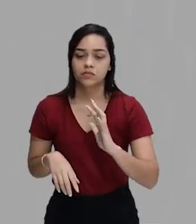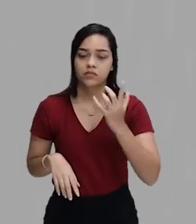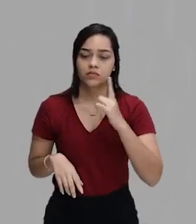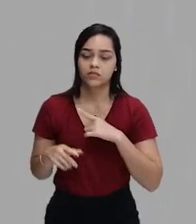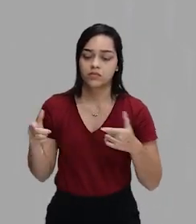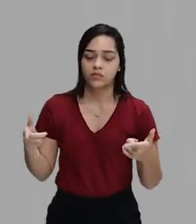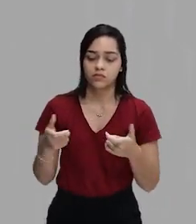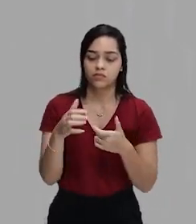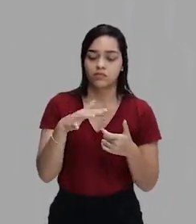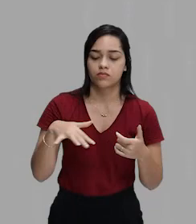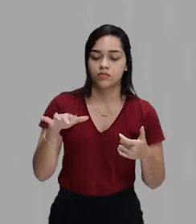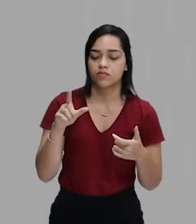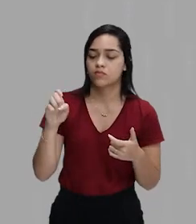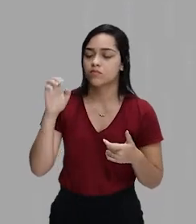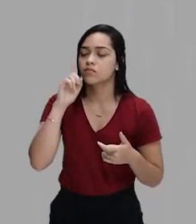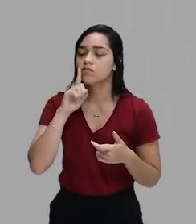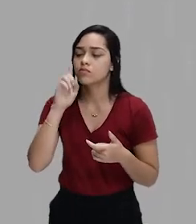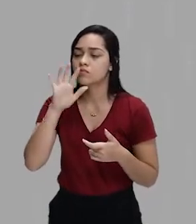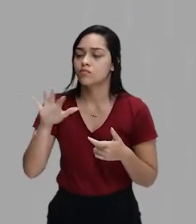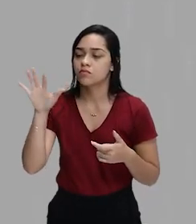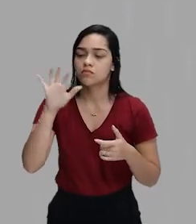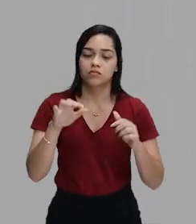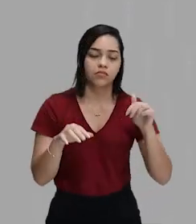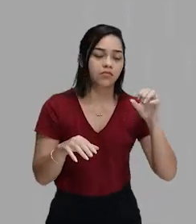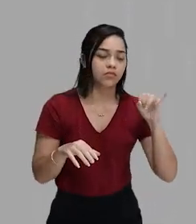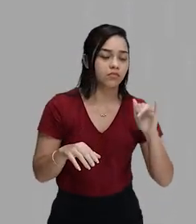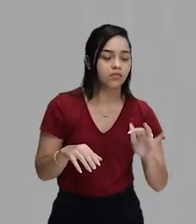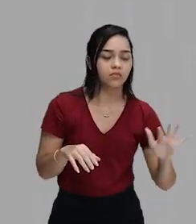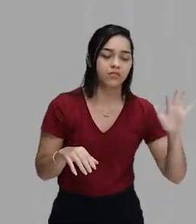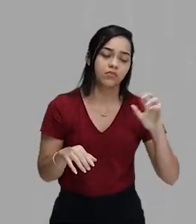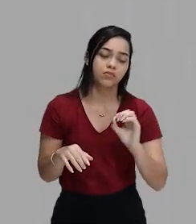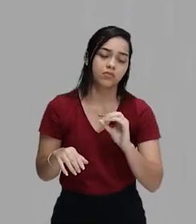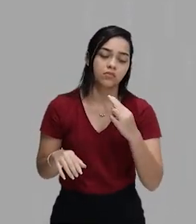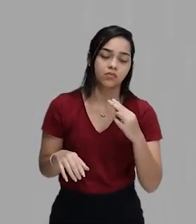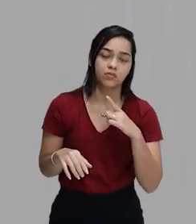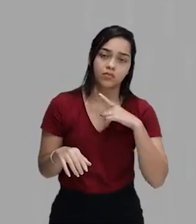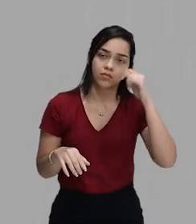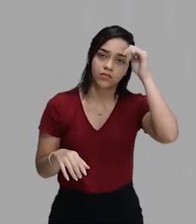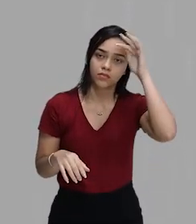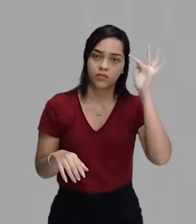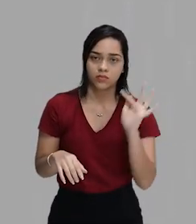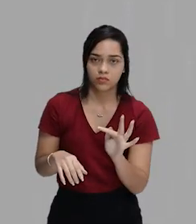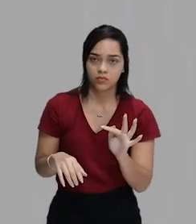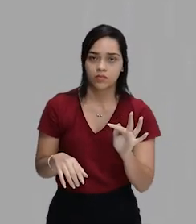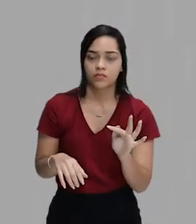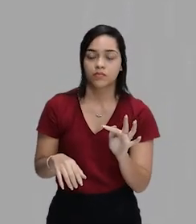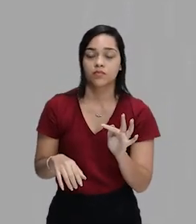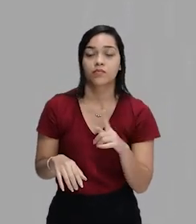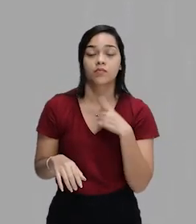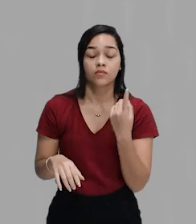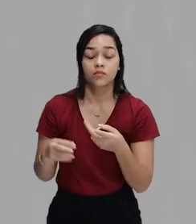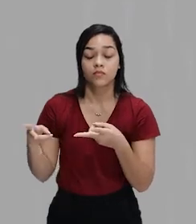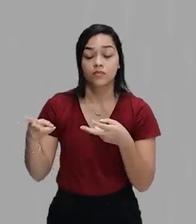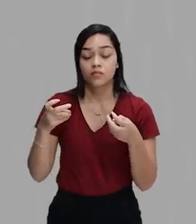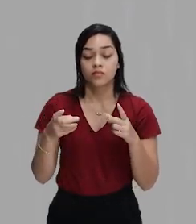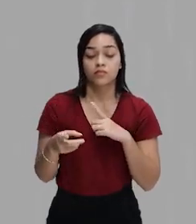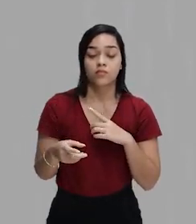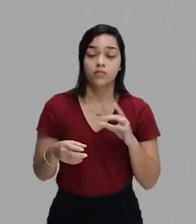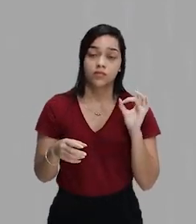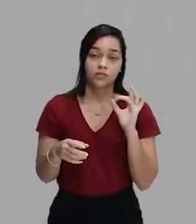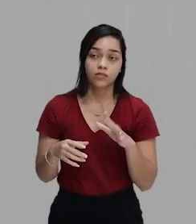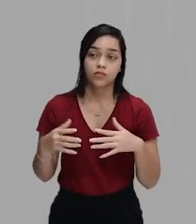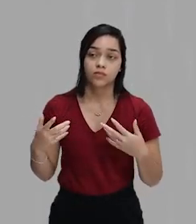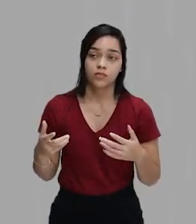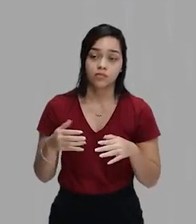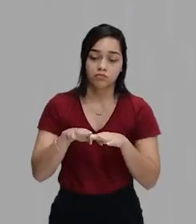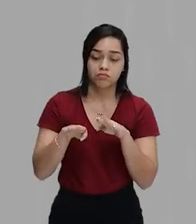de batalha, tanto na Europa como na Ásia, né, ou até mesmo na África, nós iremos observar simplesmente